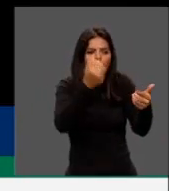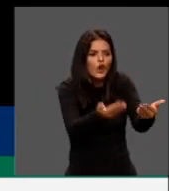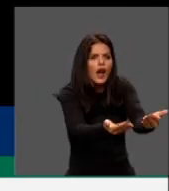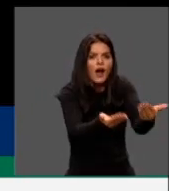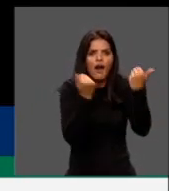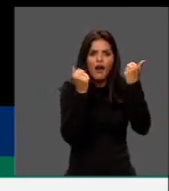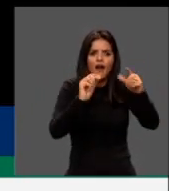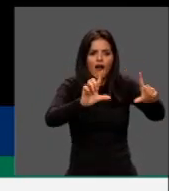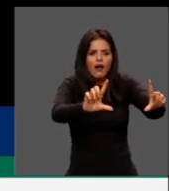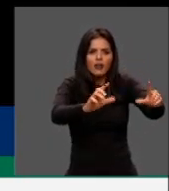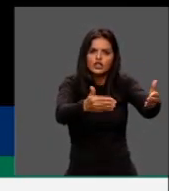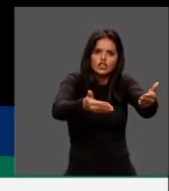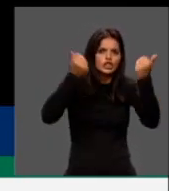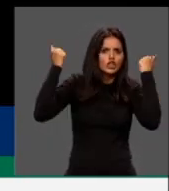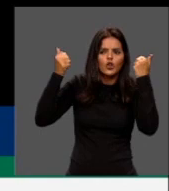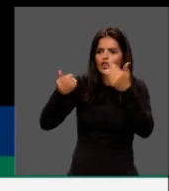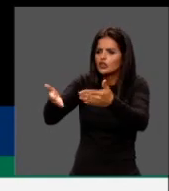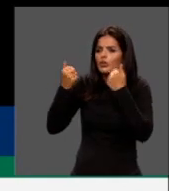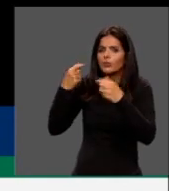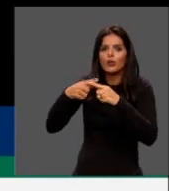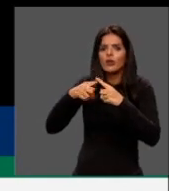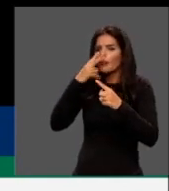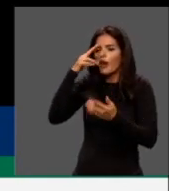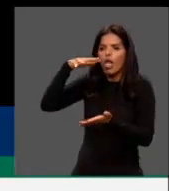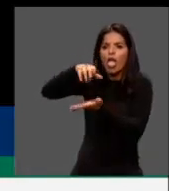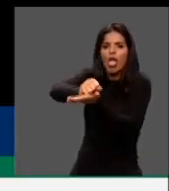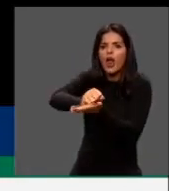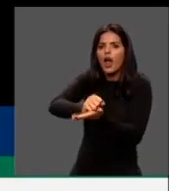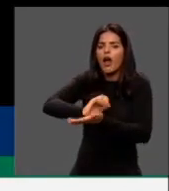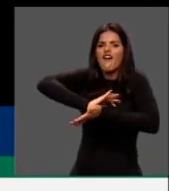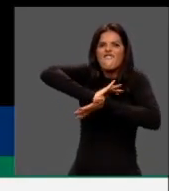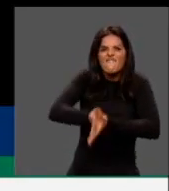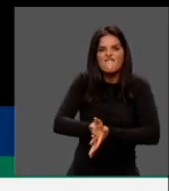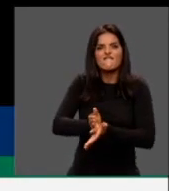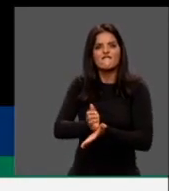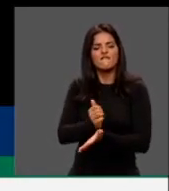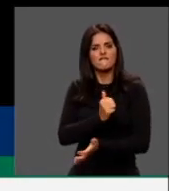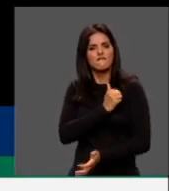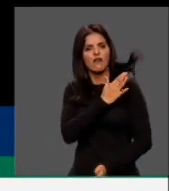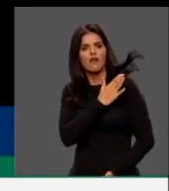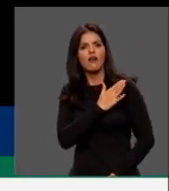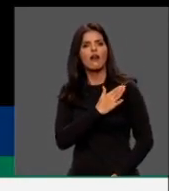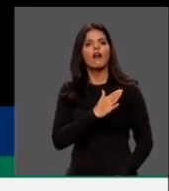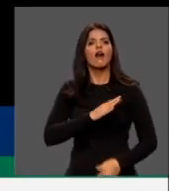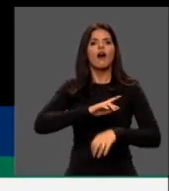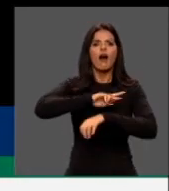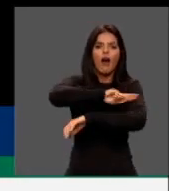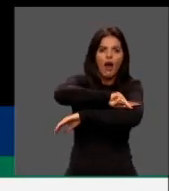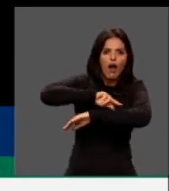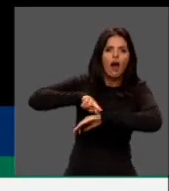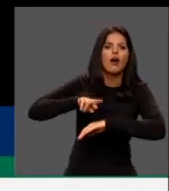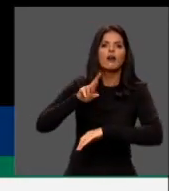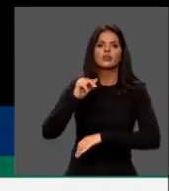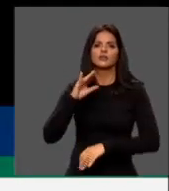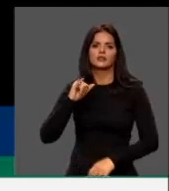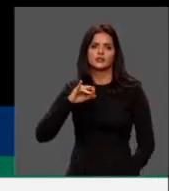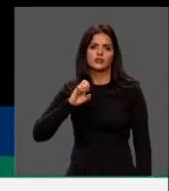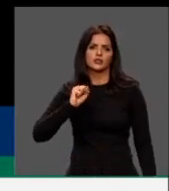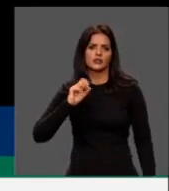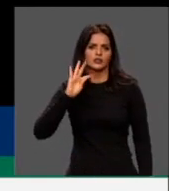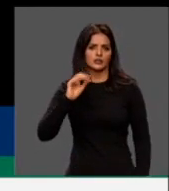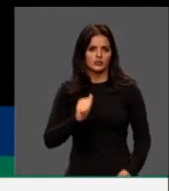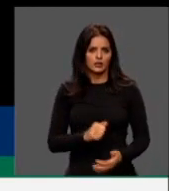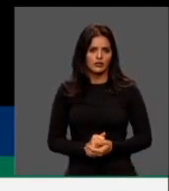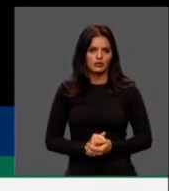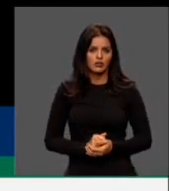Palmares está sequestrada por uma lógica racista e que, portanto, um discurso que é um discurso que vai se traduzir em